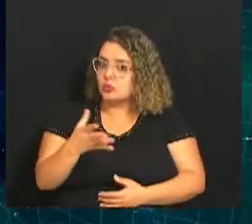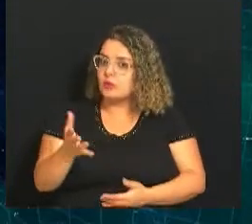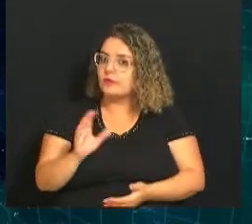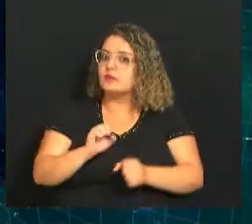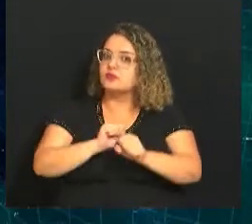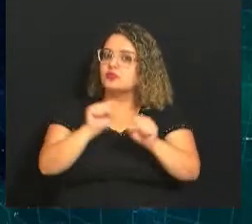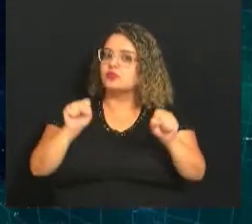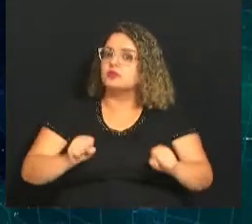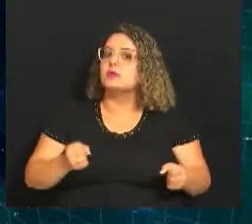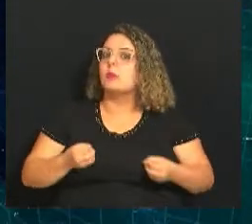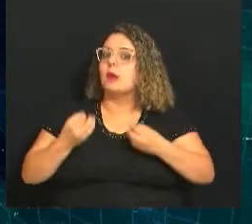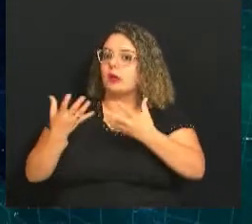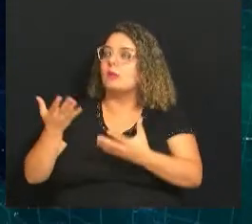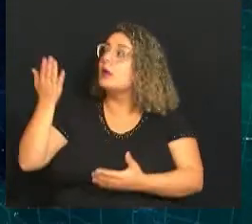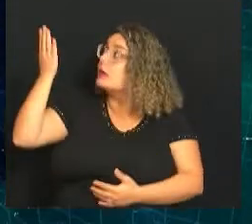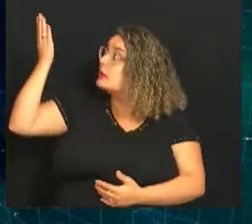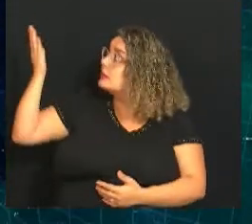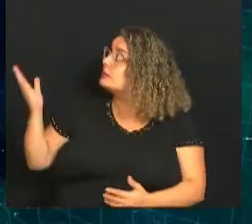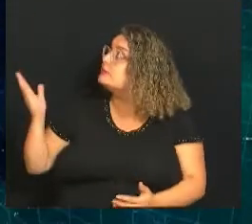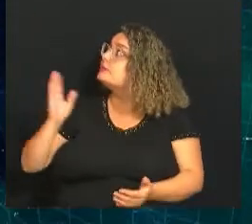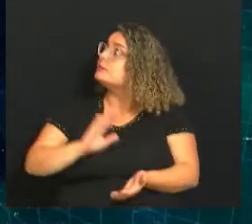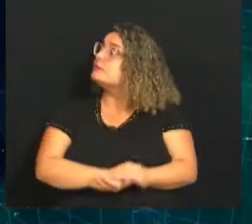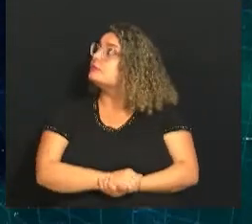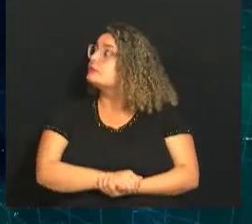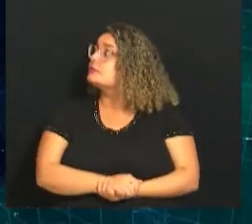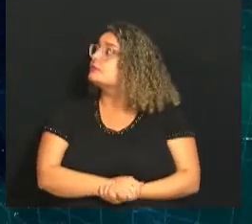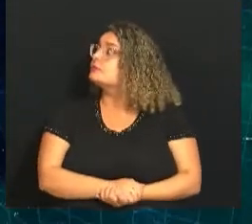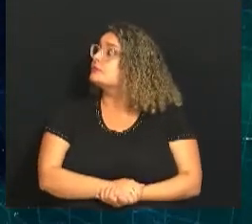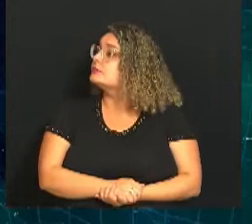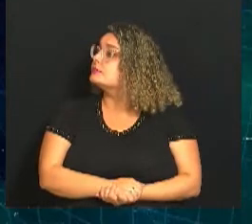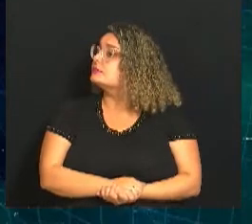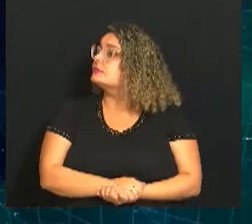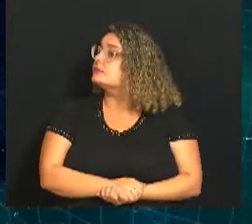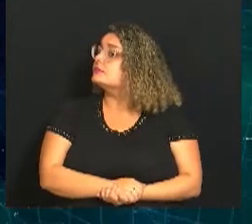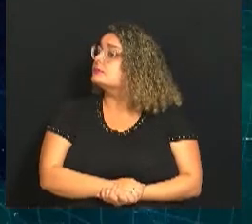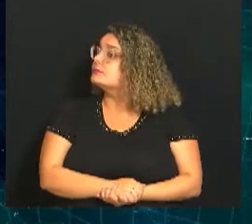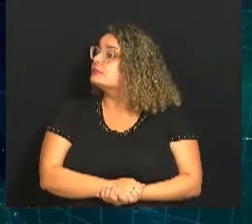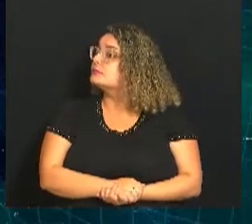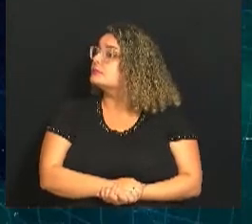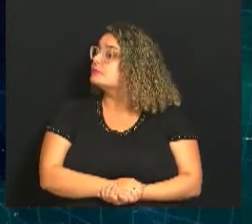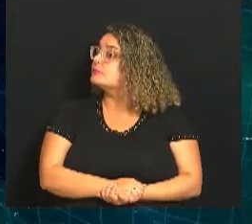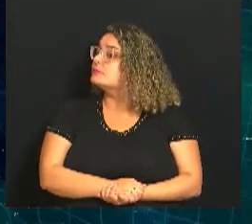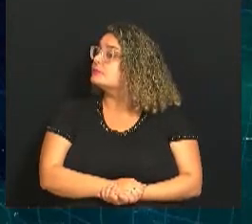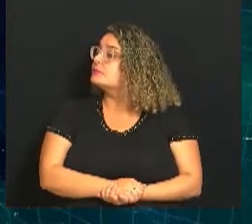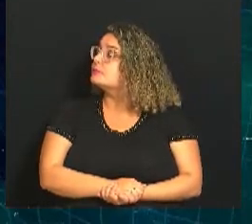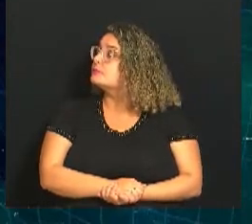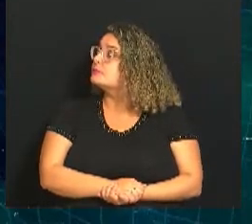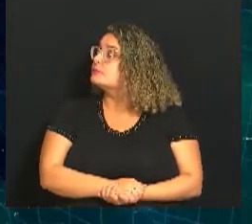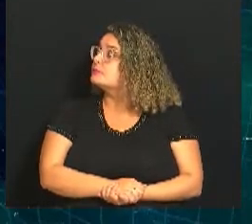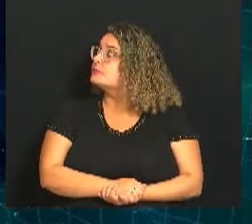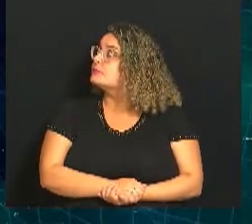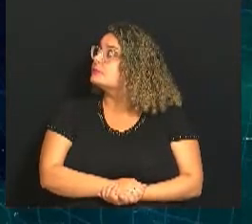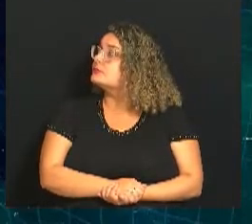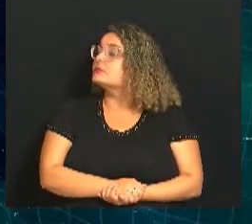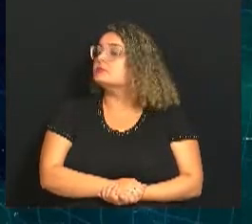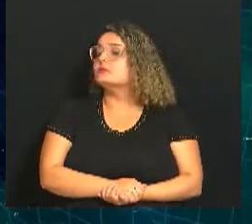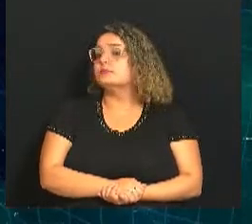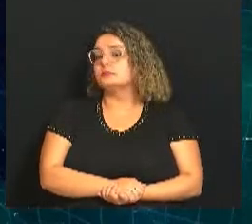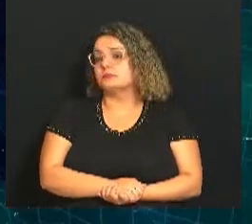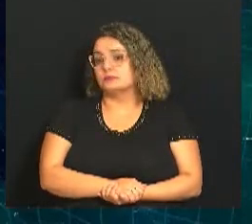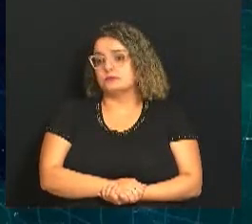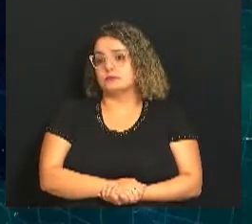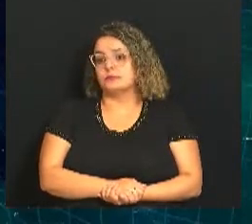38.487, Americana 37.105, Santa Bárbara do Oeste 32.410 casos da